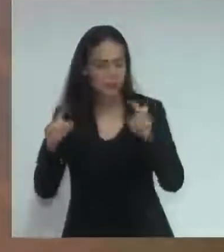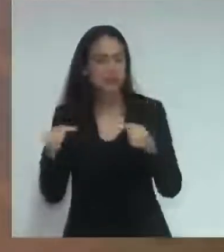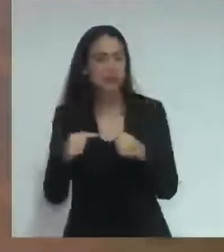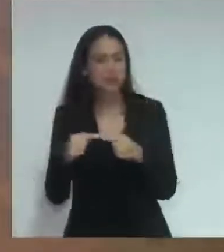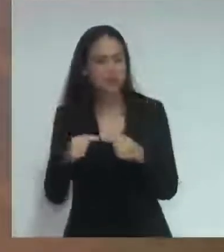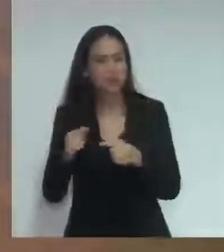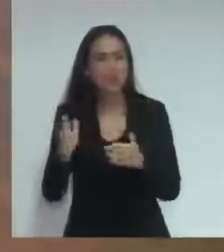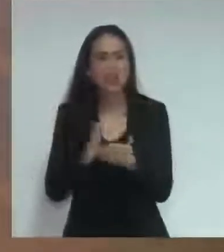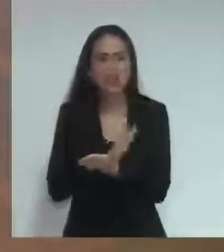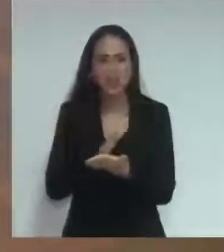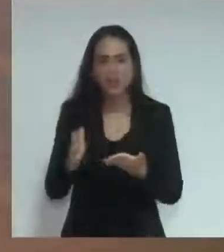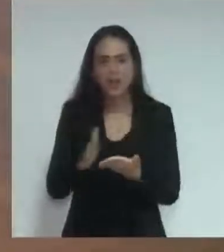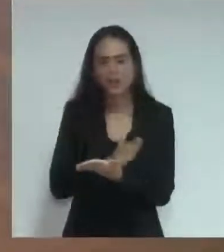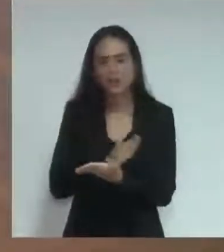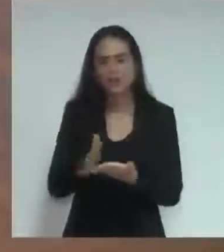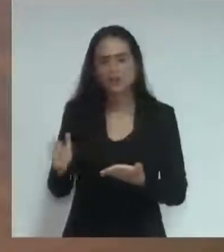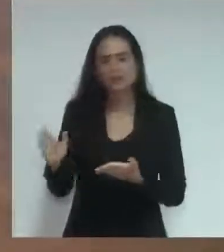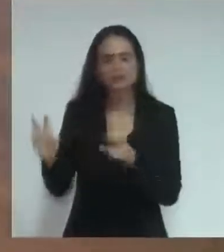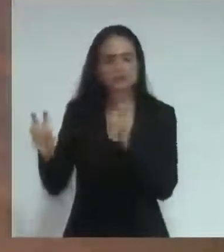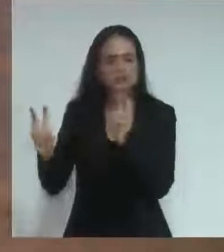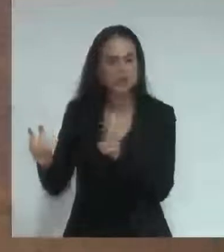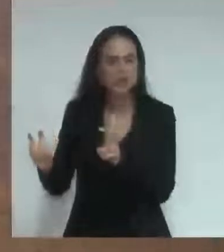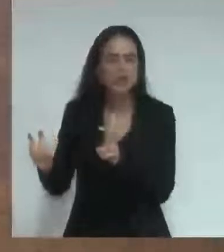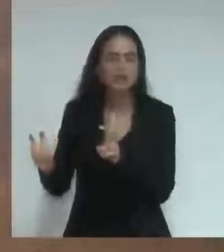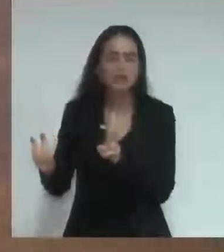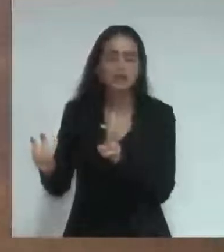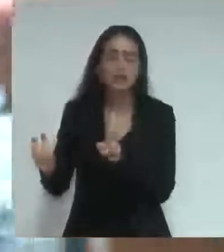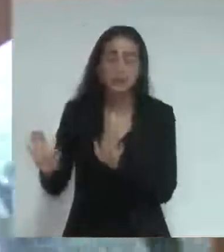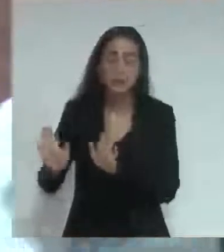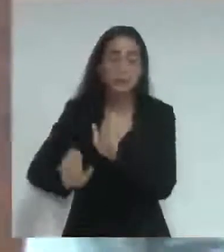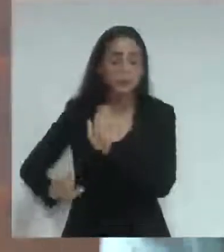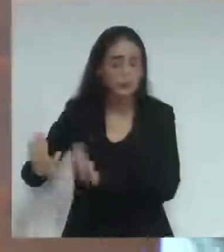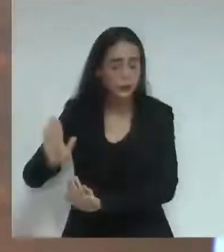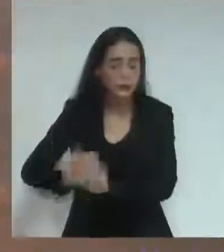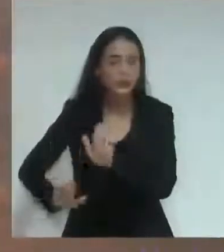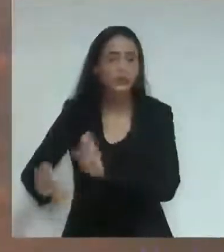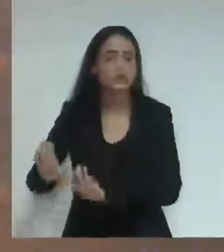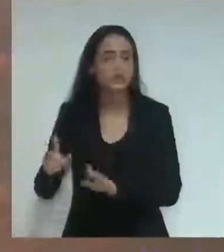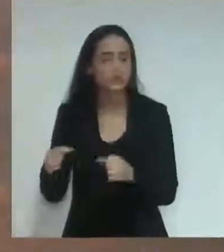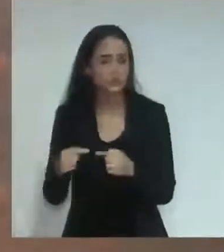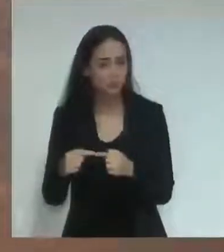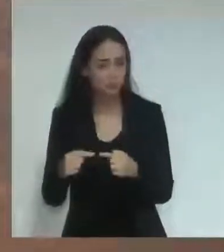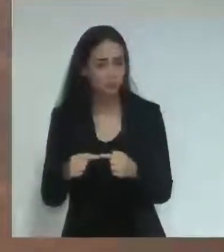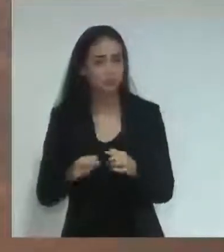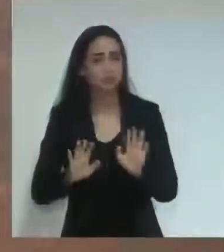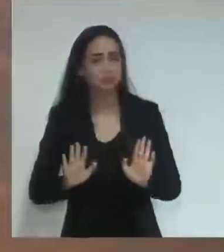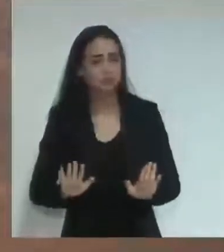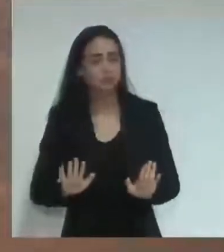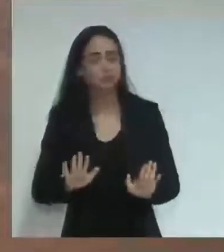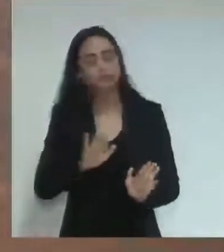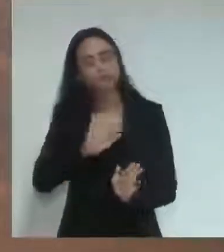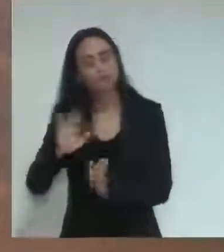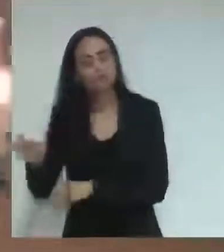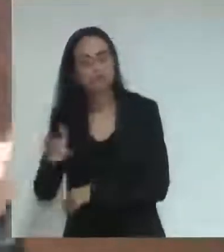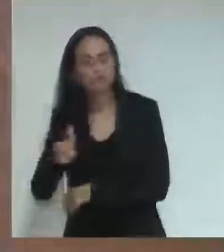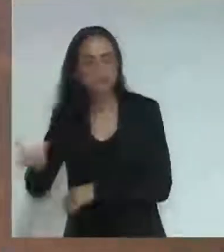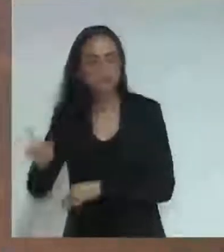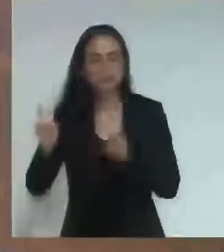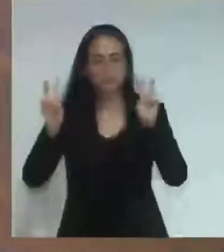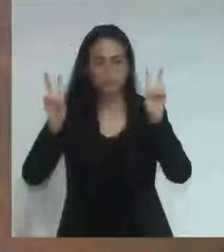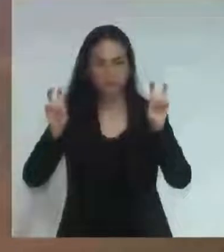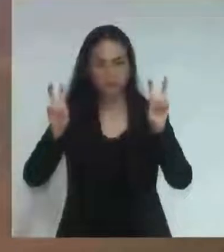eu acho, muito delicados, né? Algumas questões que são faladas são muito delicadas. E fecho falando sobre o Dia dos Professores, que